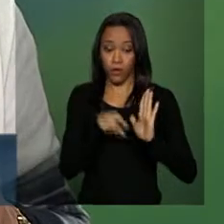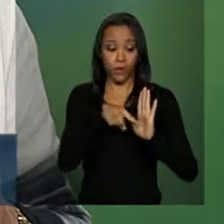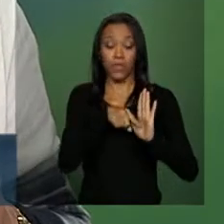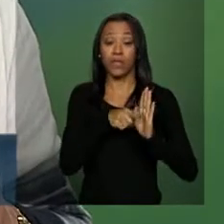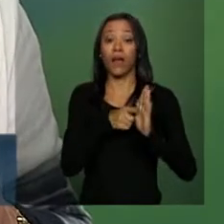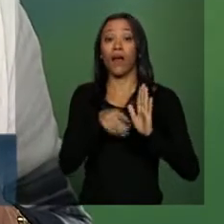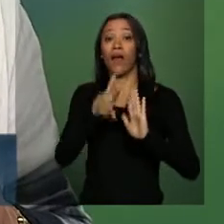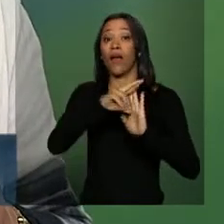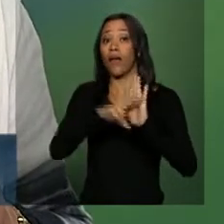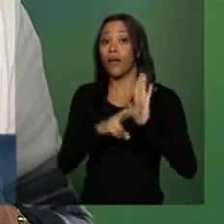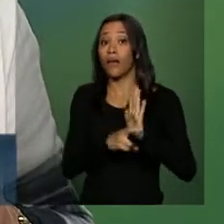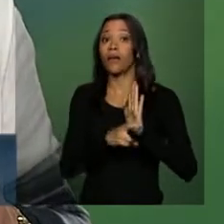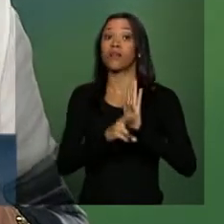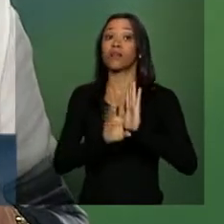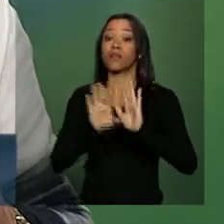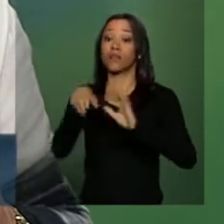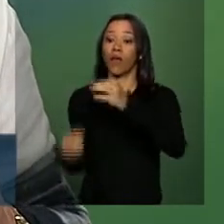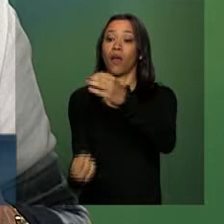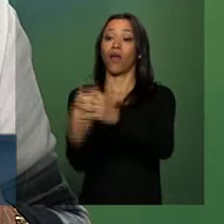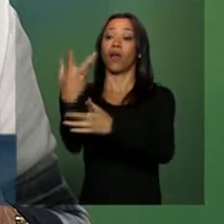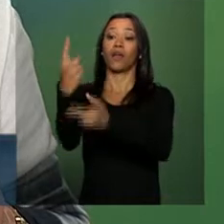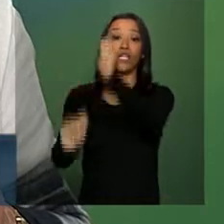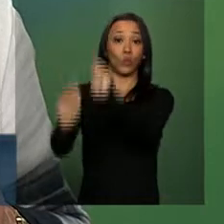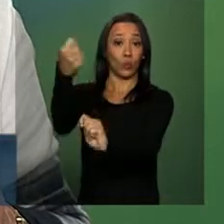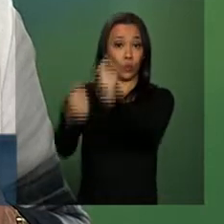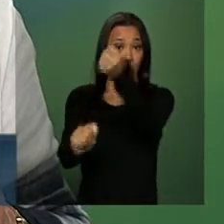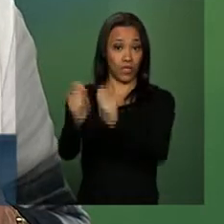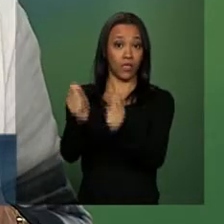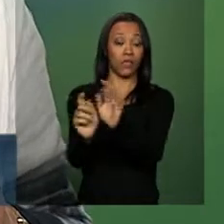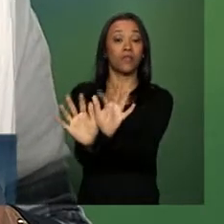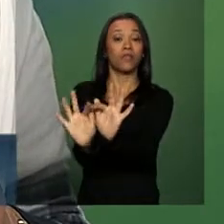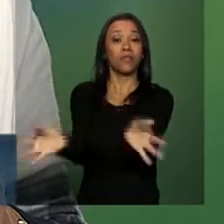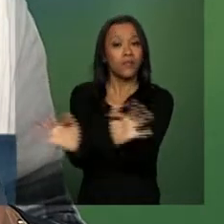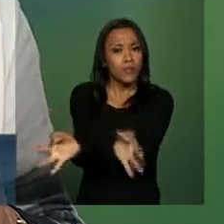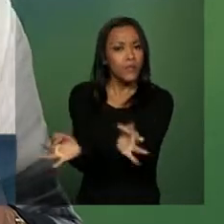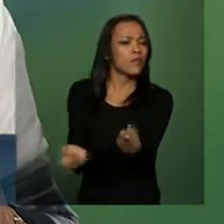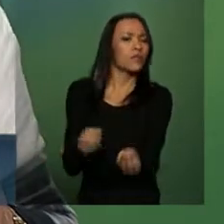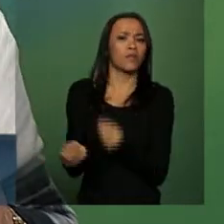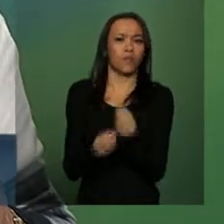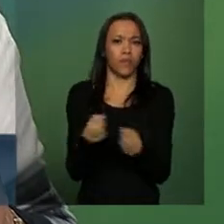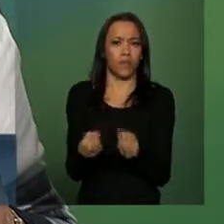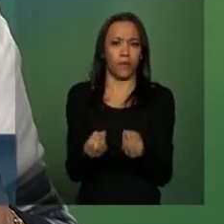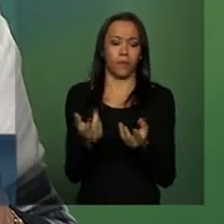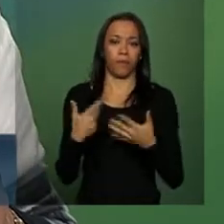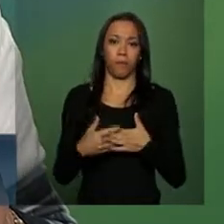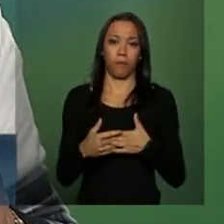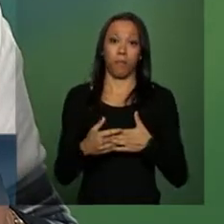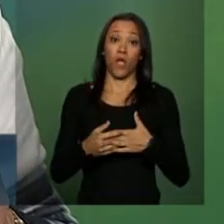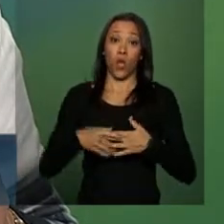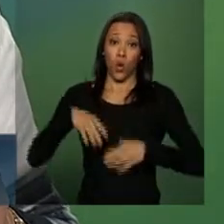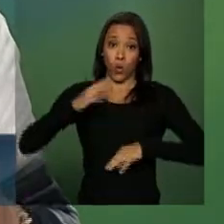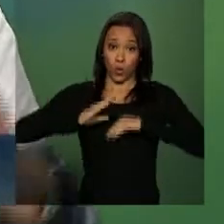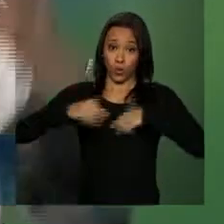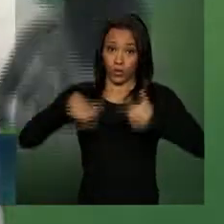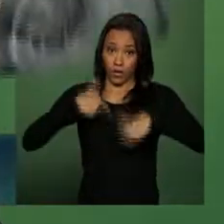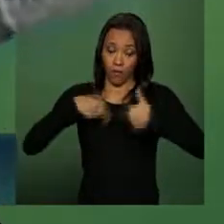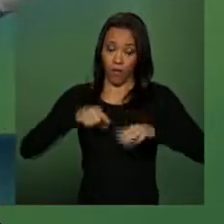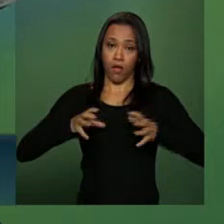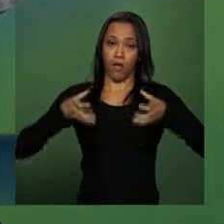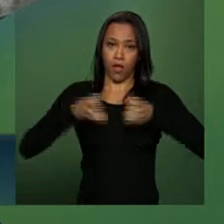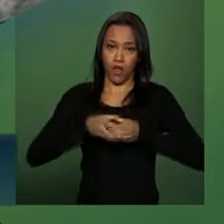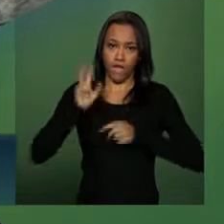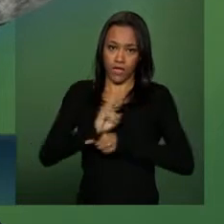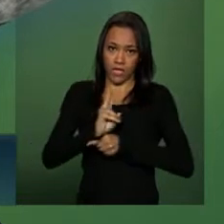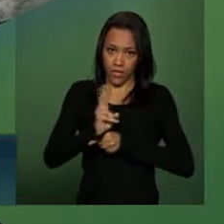existe regulamentação específica para a pequena indústria, o serviço de inspeção estadual vai lá